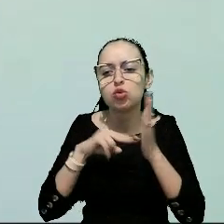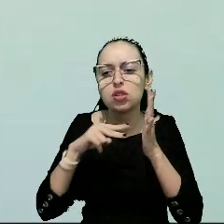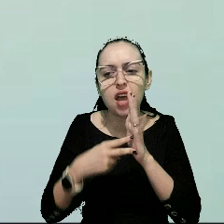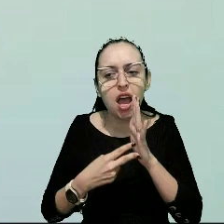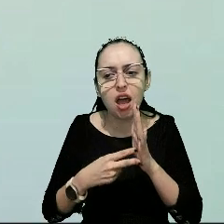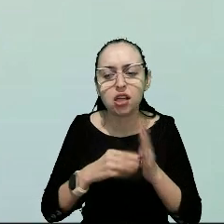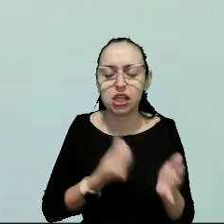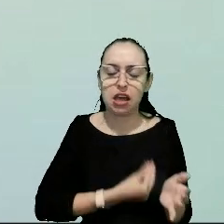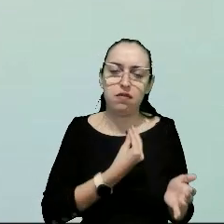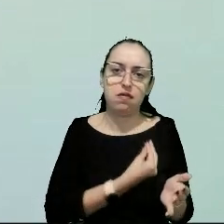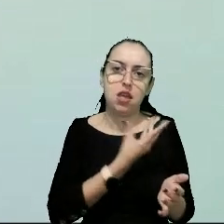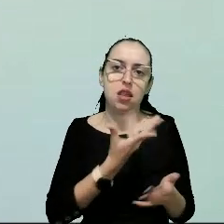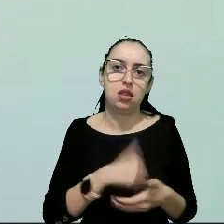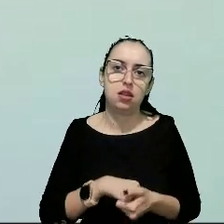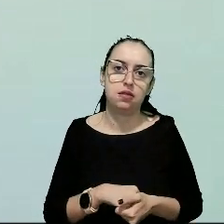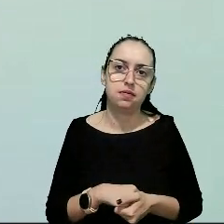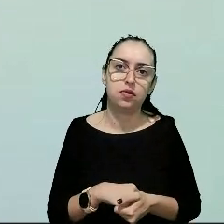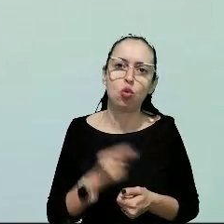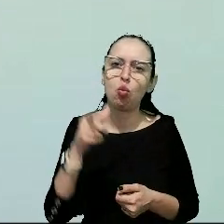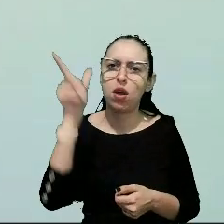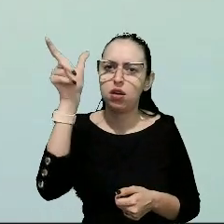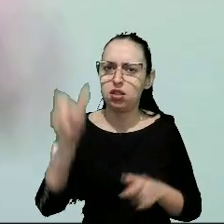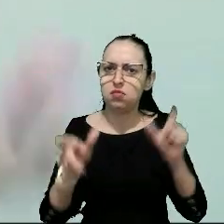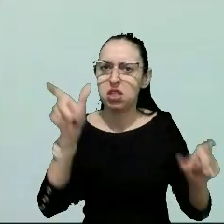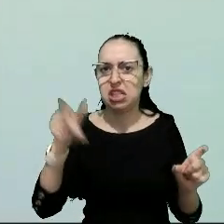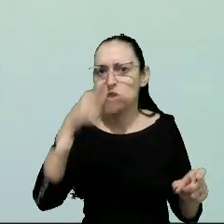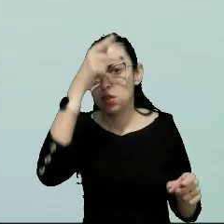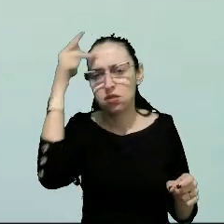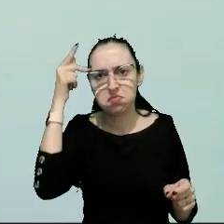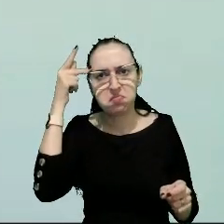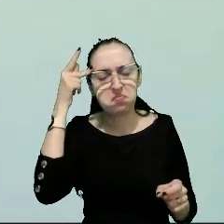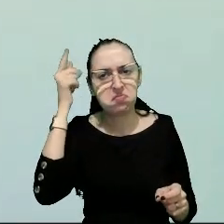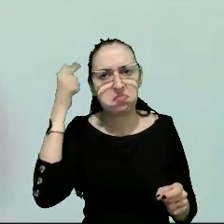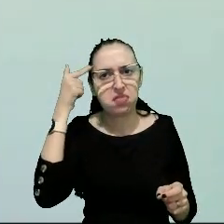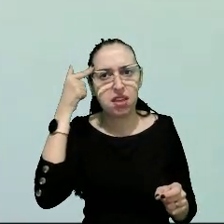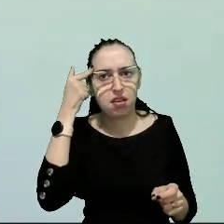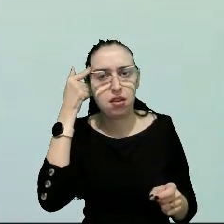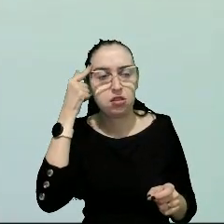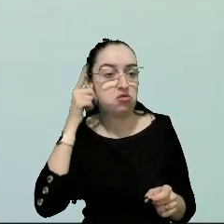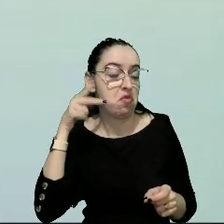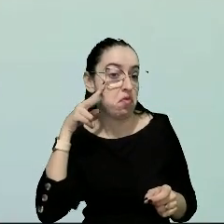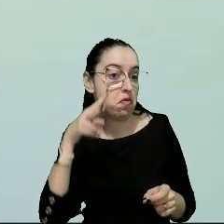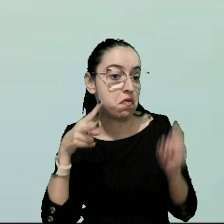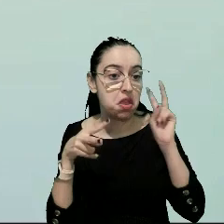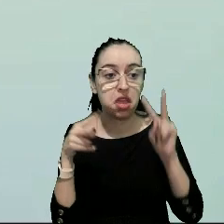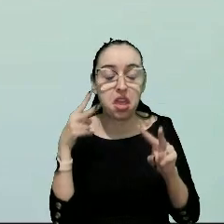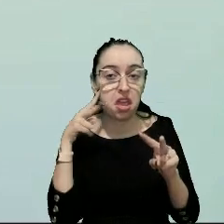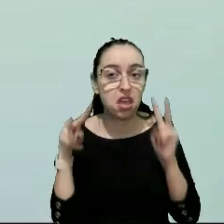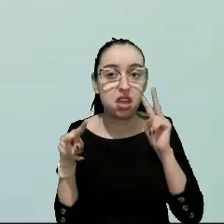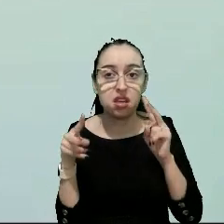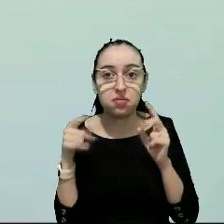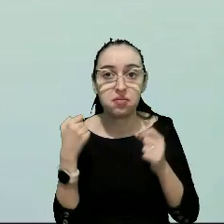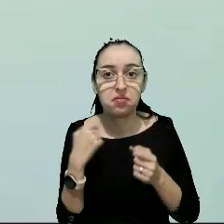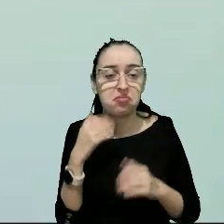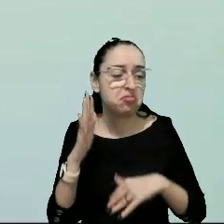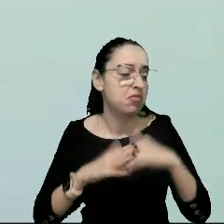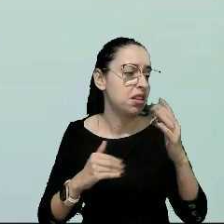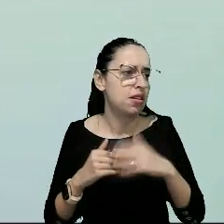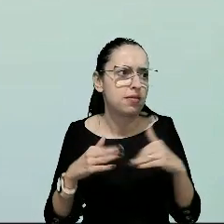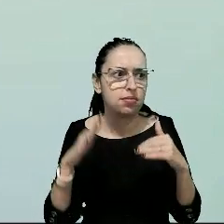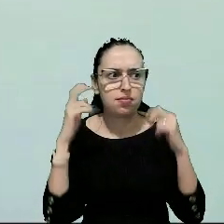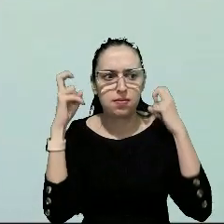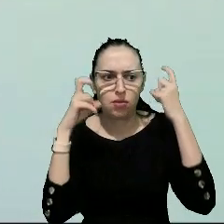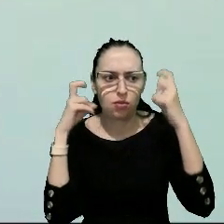que que dá significado à sua vida? É o que os outros pensam, o olhar dos outros. Aliás, os outros não estão nem